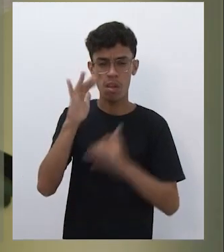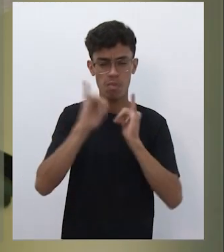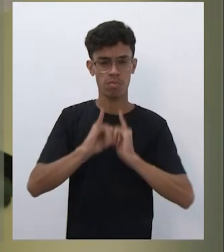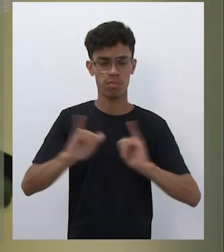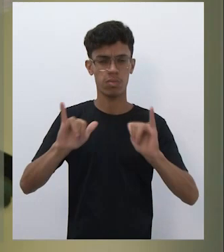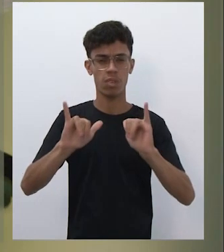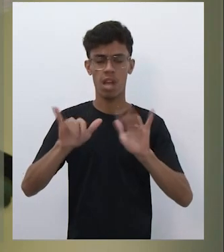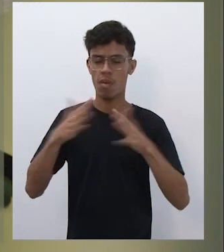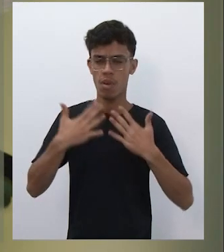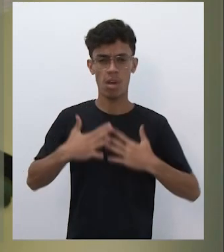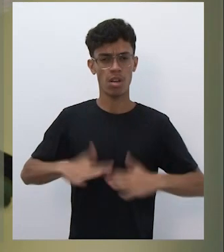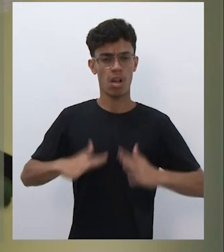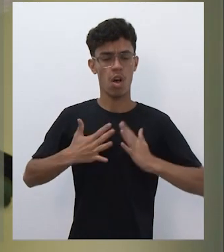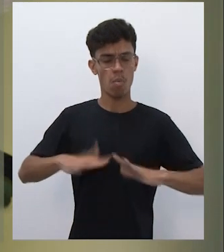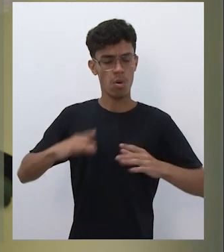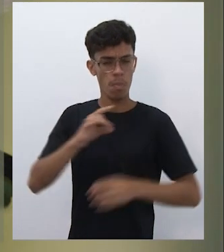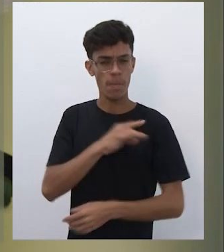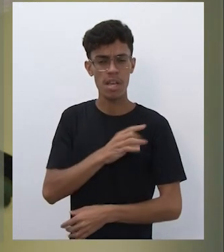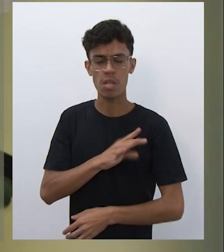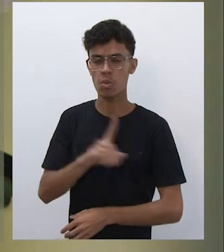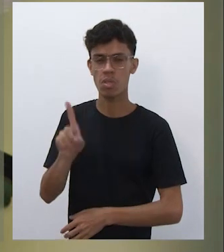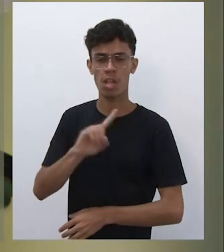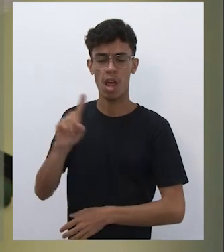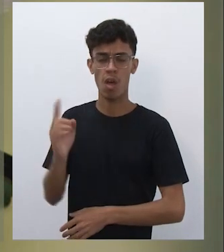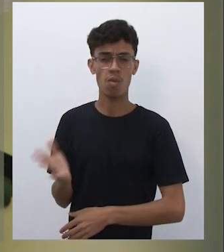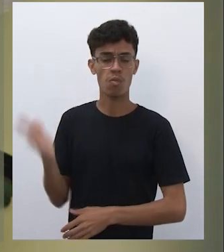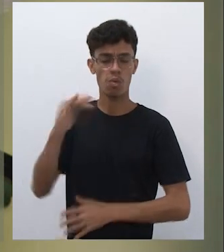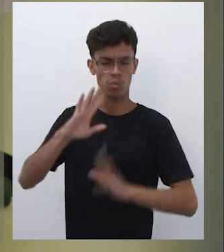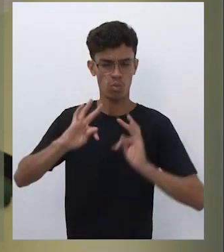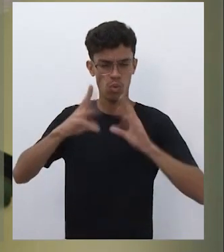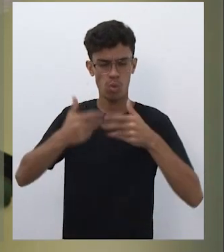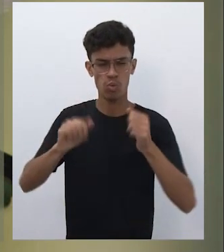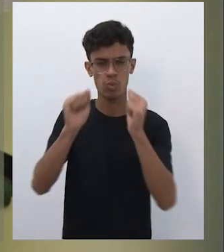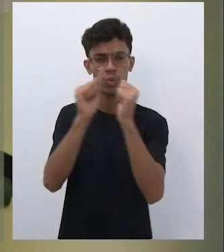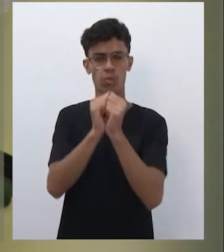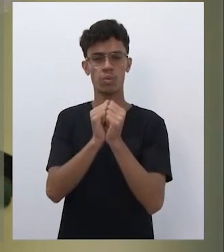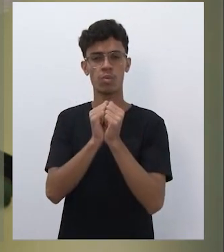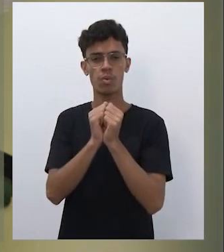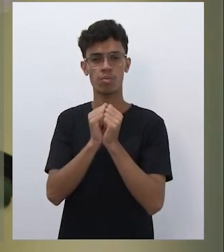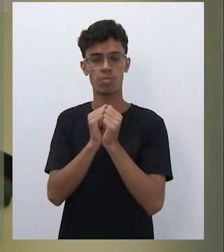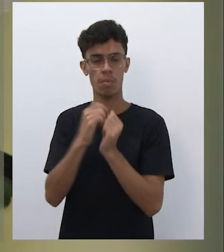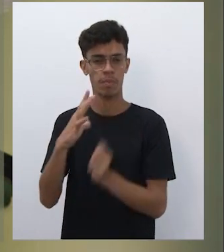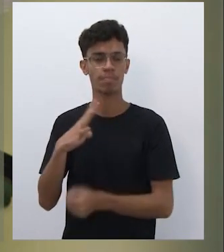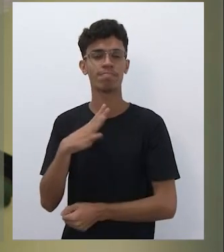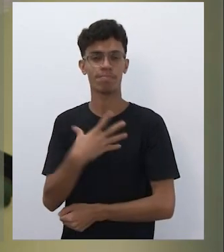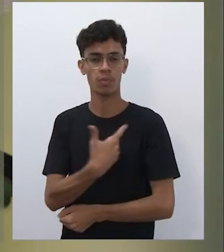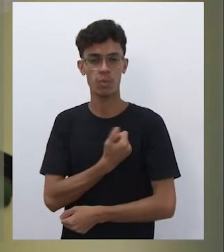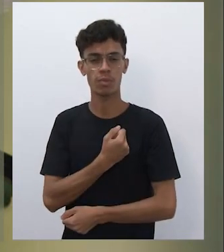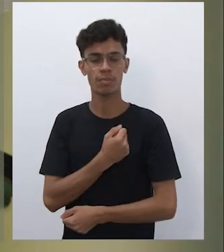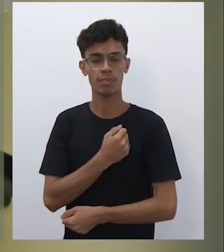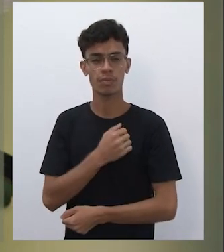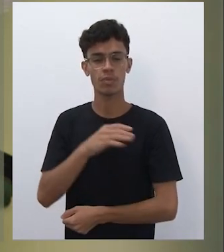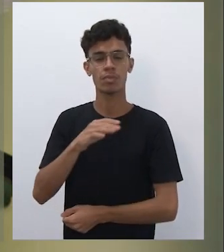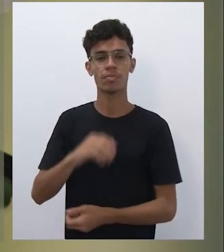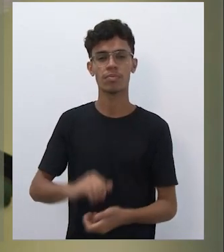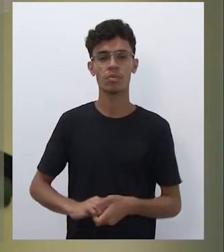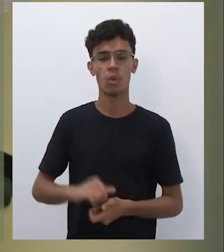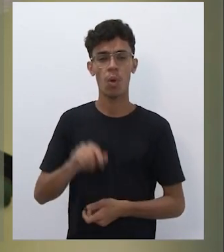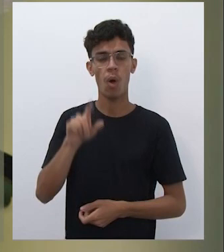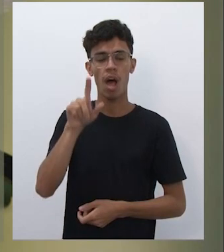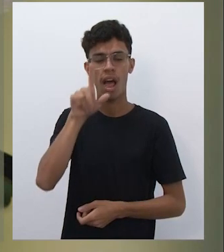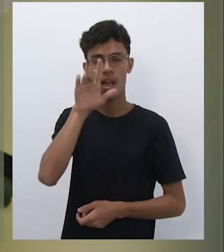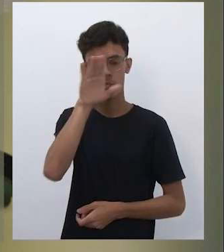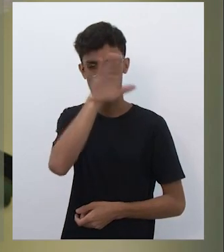acalmem-se, nada de pânico, vamos todos nos salvar. No meio da correria, o elefante reparou uma cena estranha. O